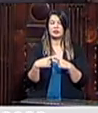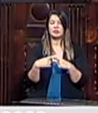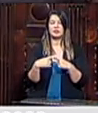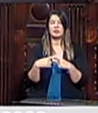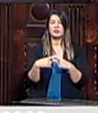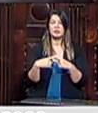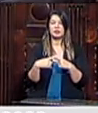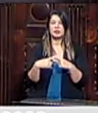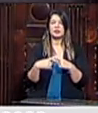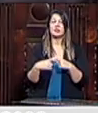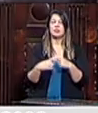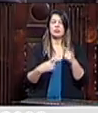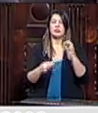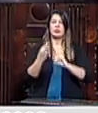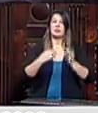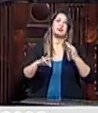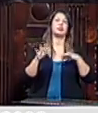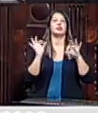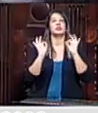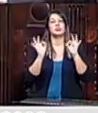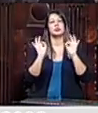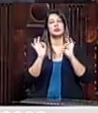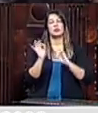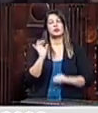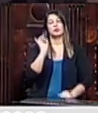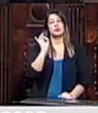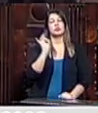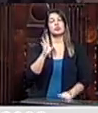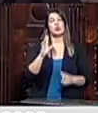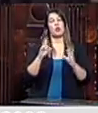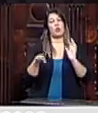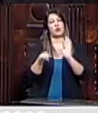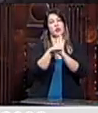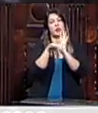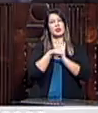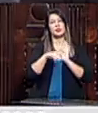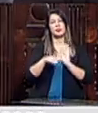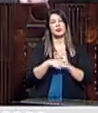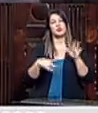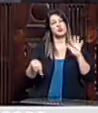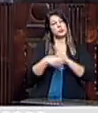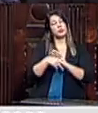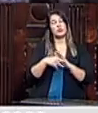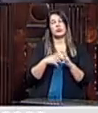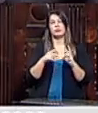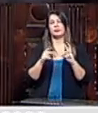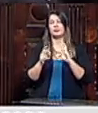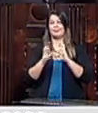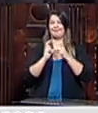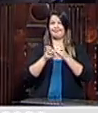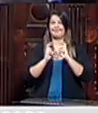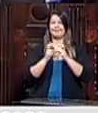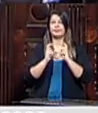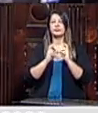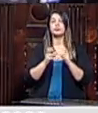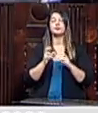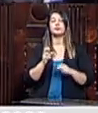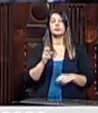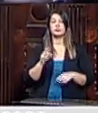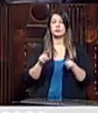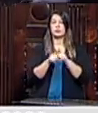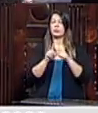um tratamento especial somente aos ramais ferroviários com finalidades turísticas e não